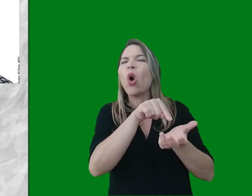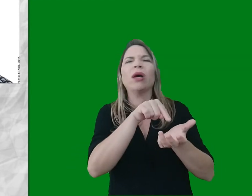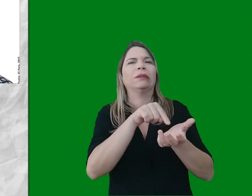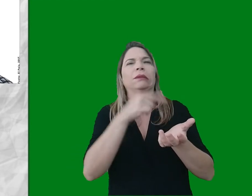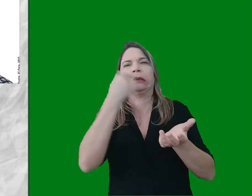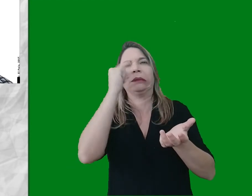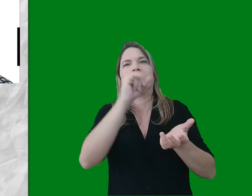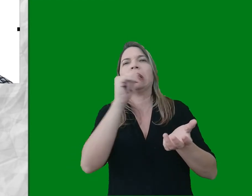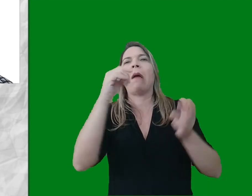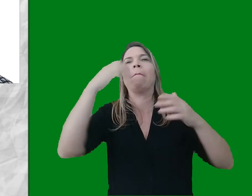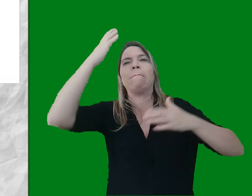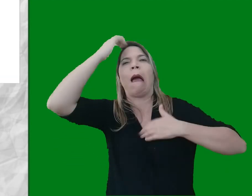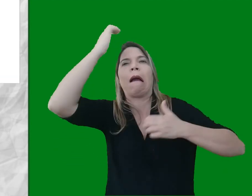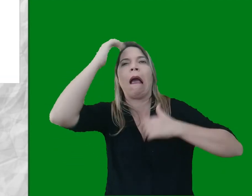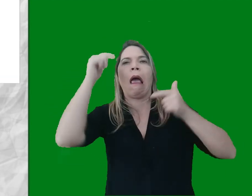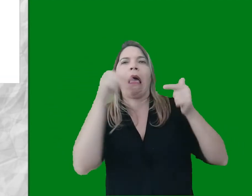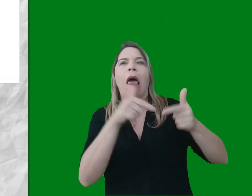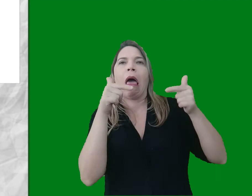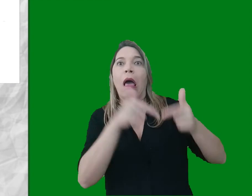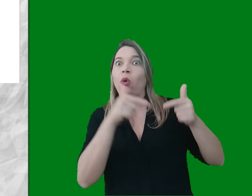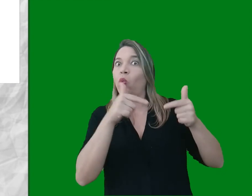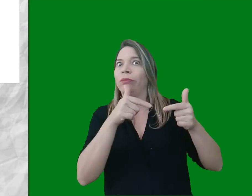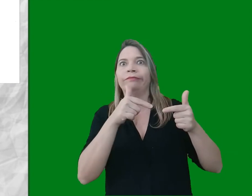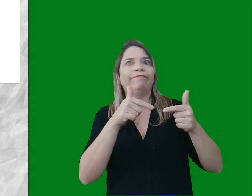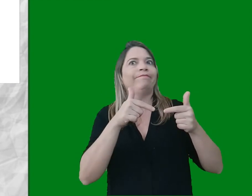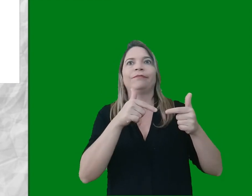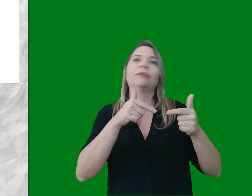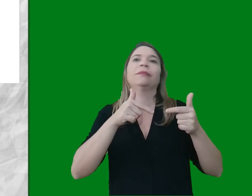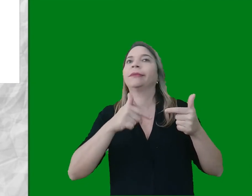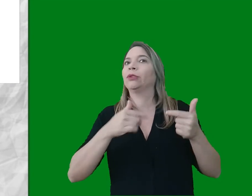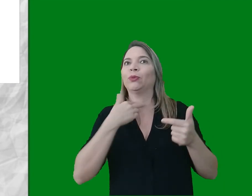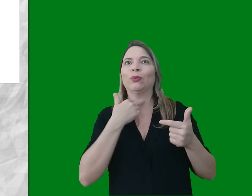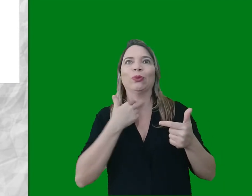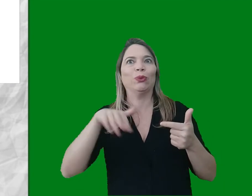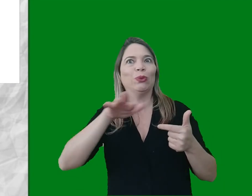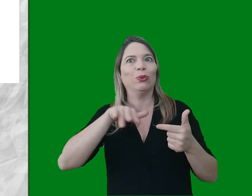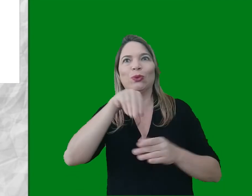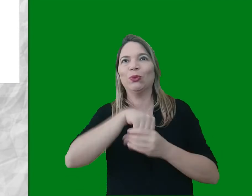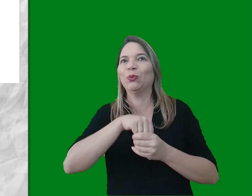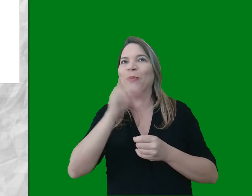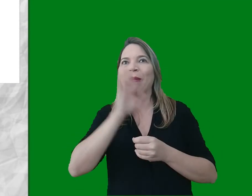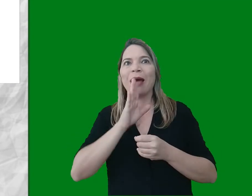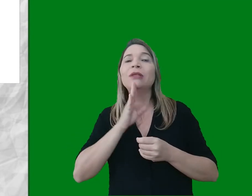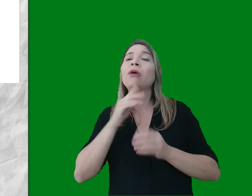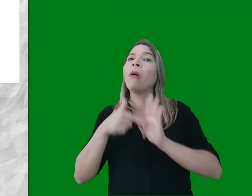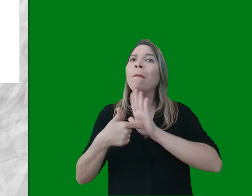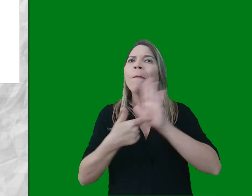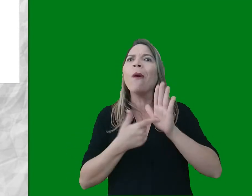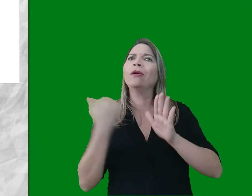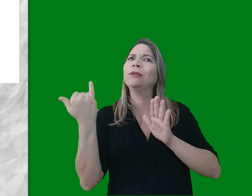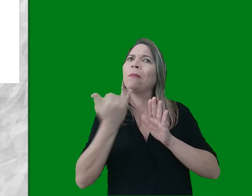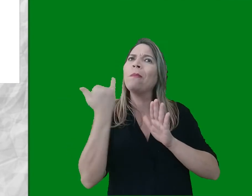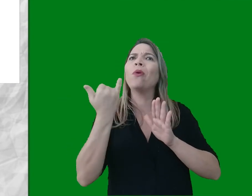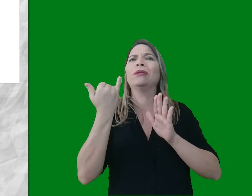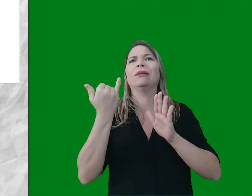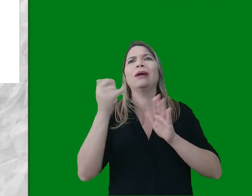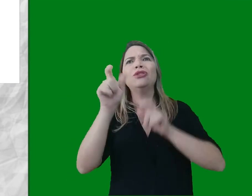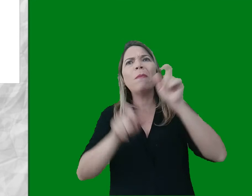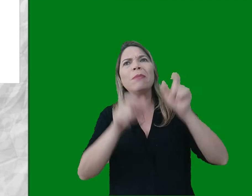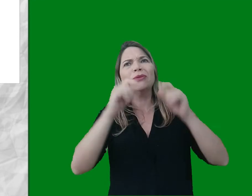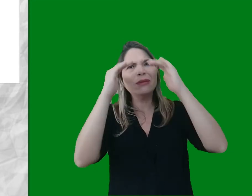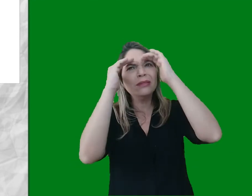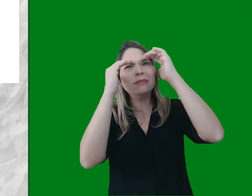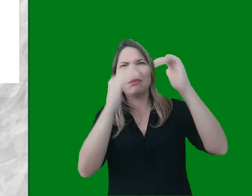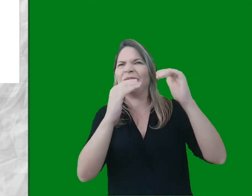definição, os autores focam na importância da não relativização e reafirmam a necessidade de tensionarmos as manifestações racistas, que